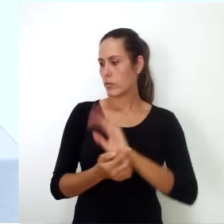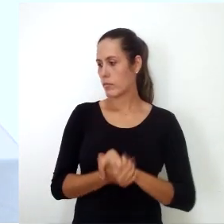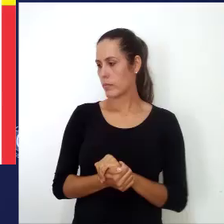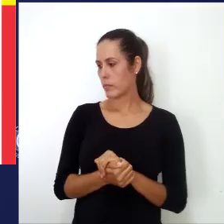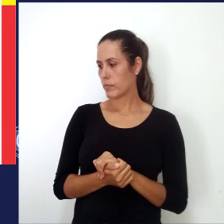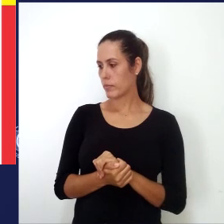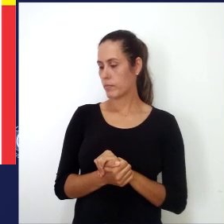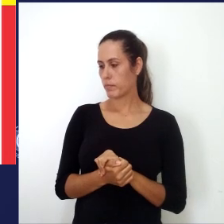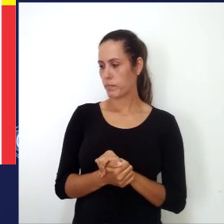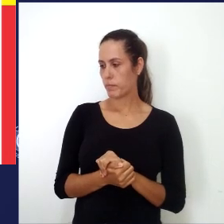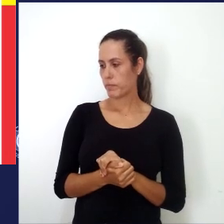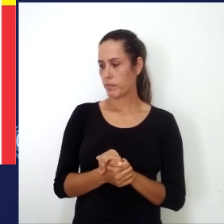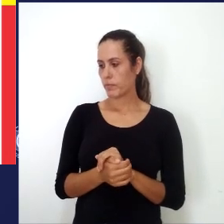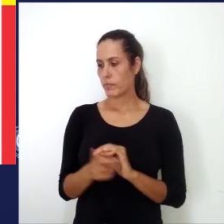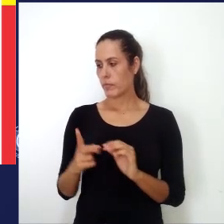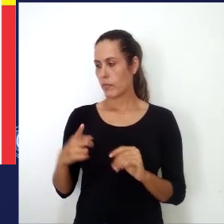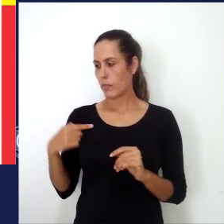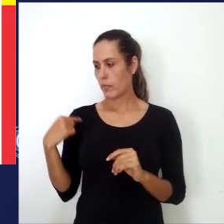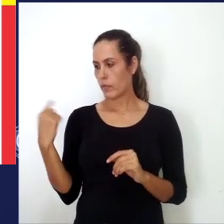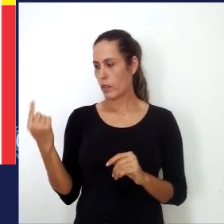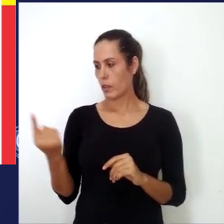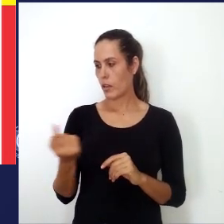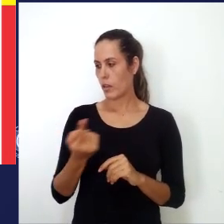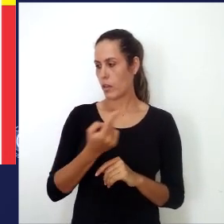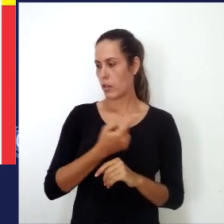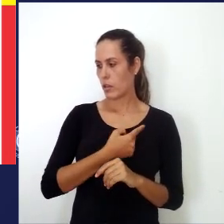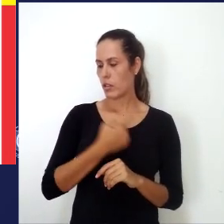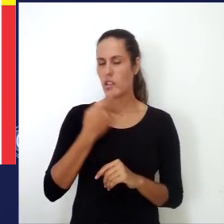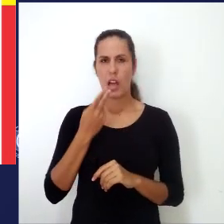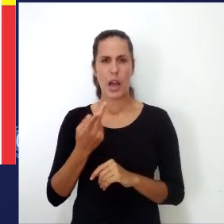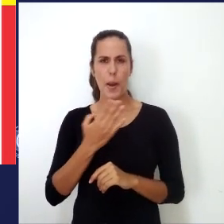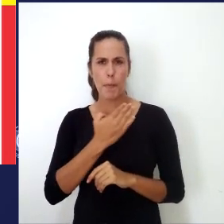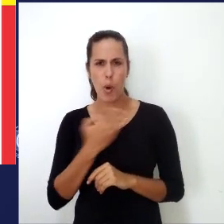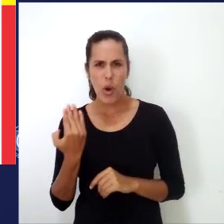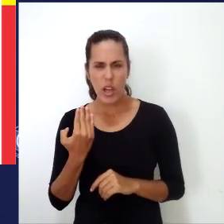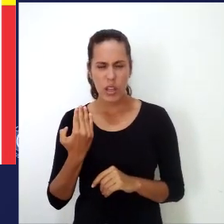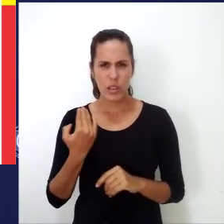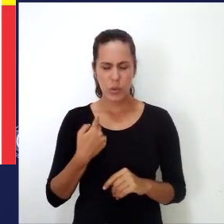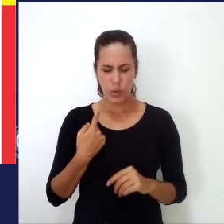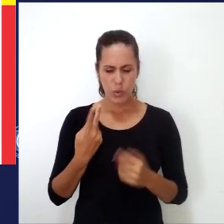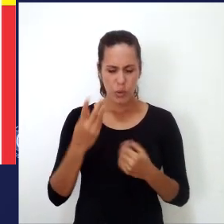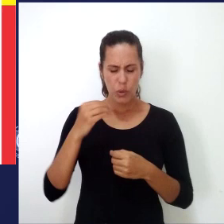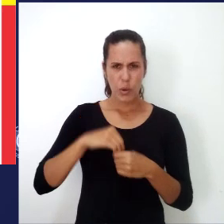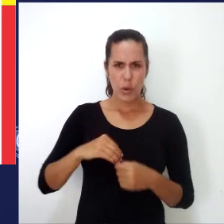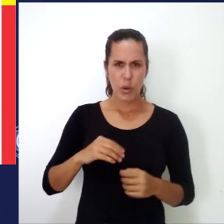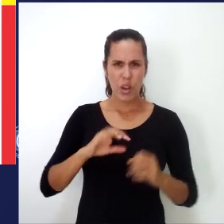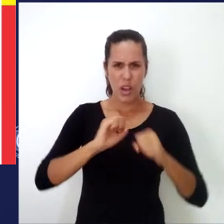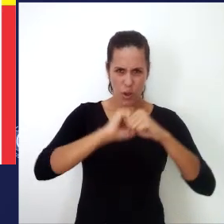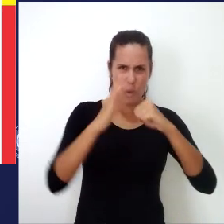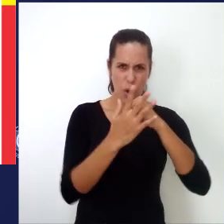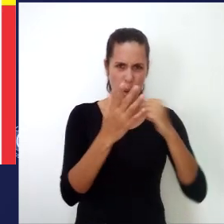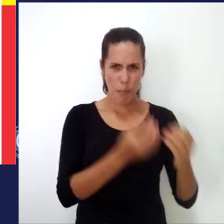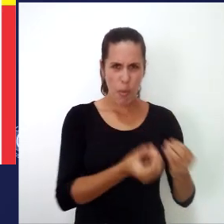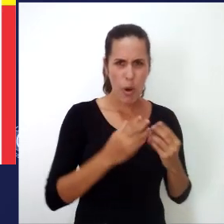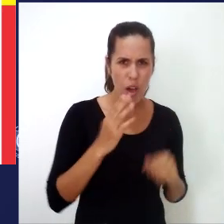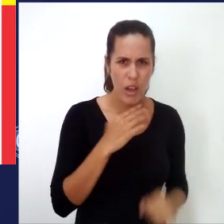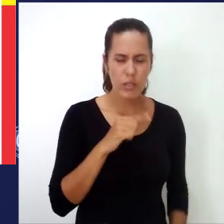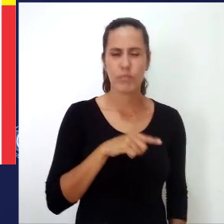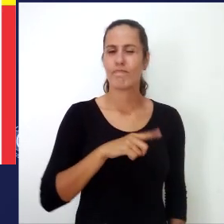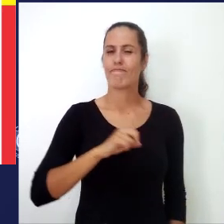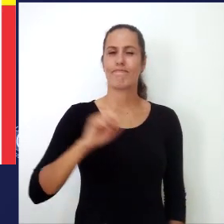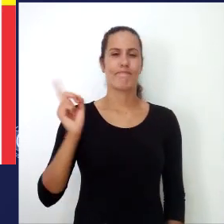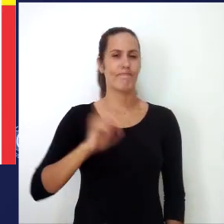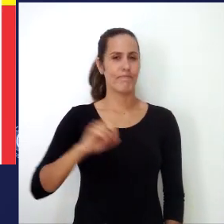Pantanal. Que a gente não só está morrendo de Covid, não. Existem outras